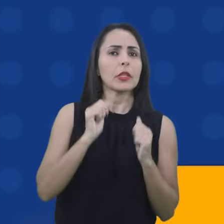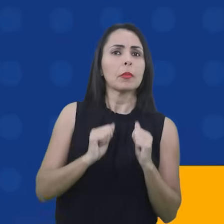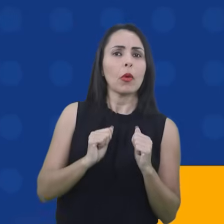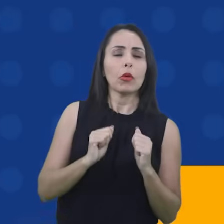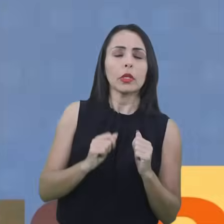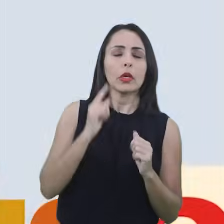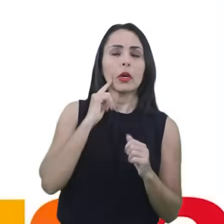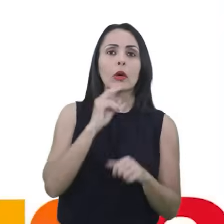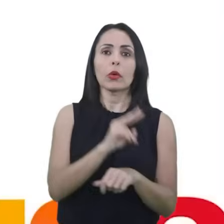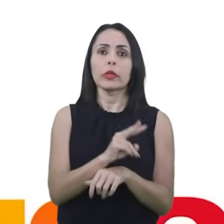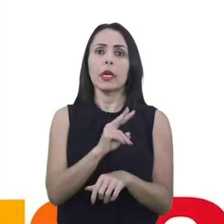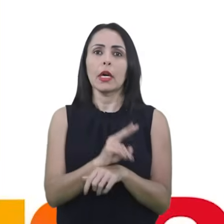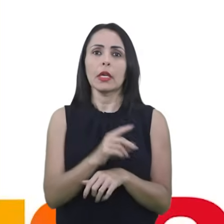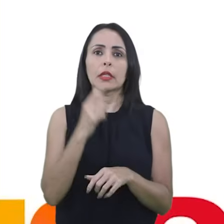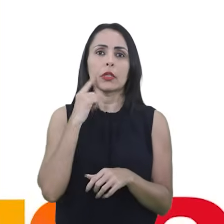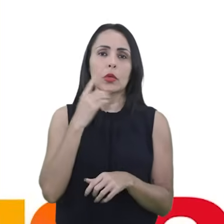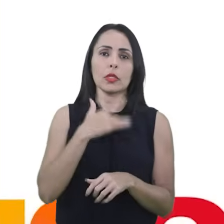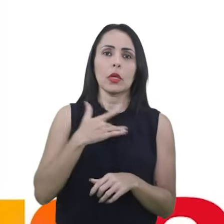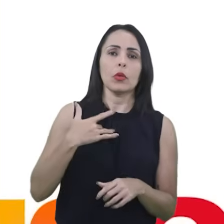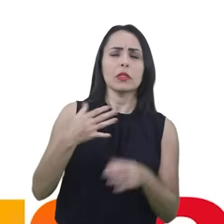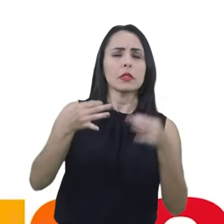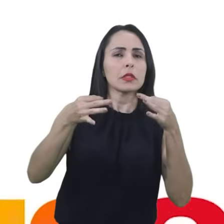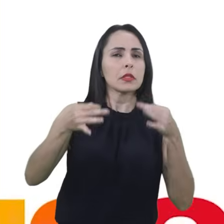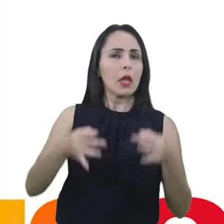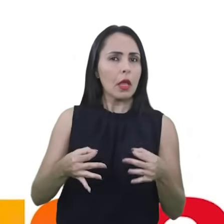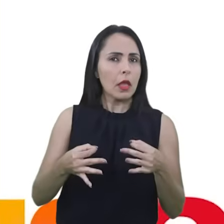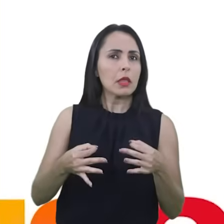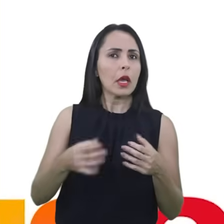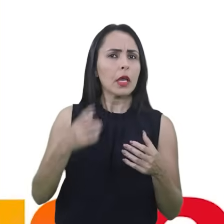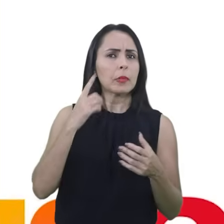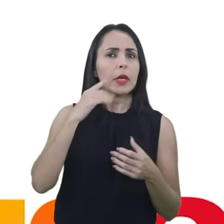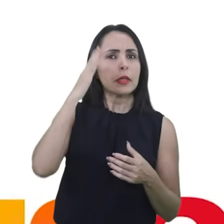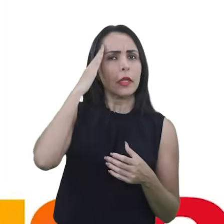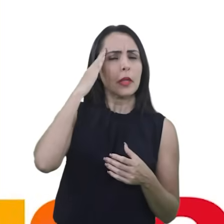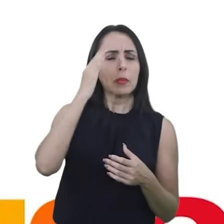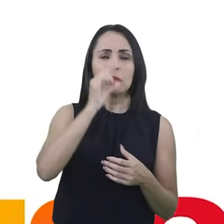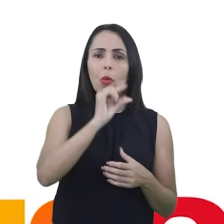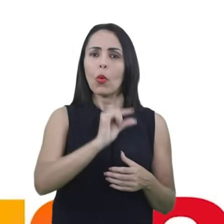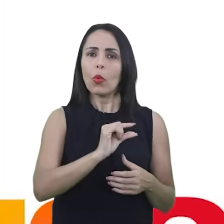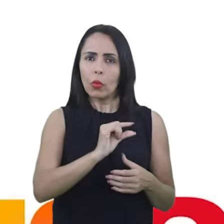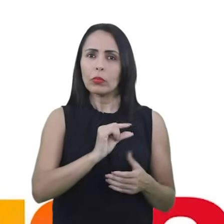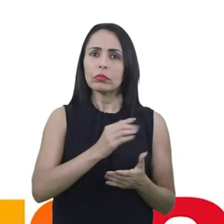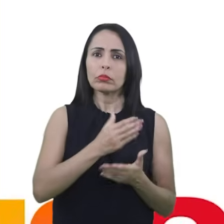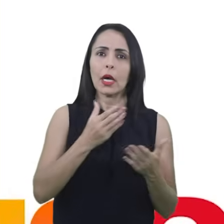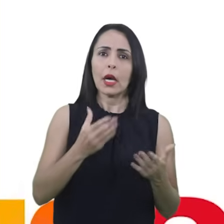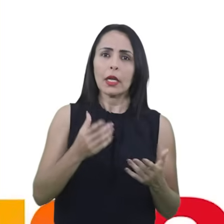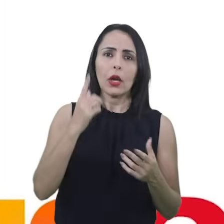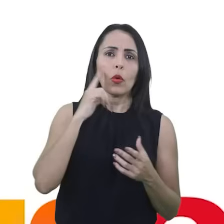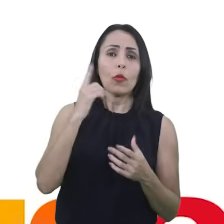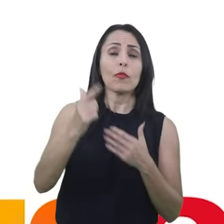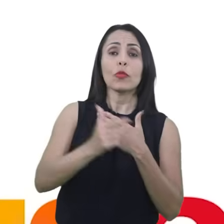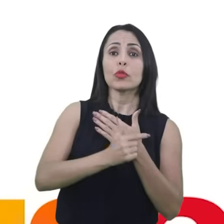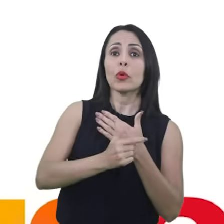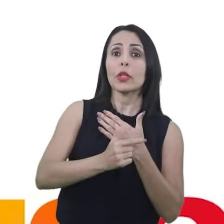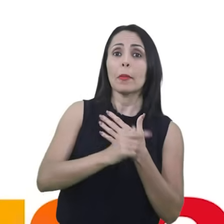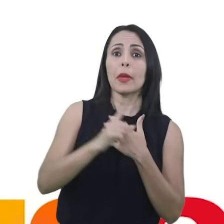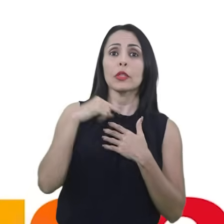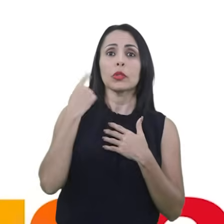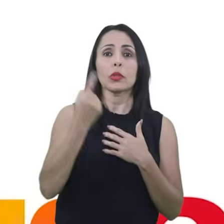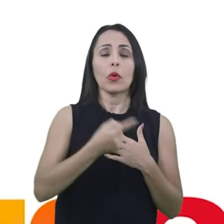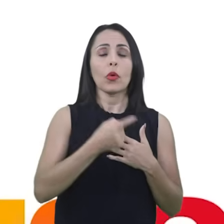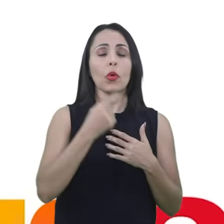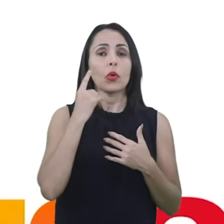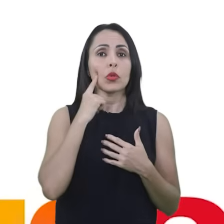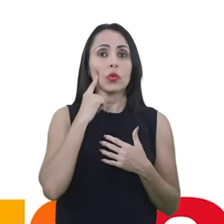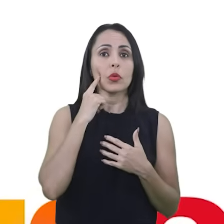cuidar da nossa saúde bucal de forma correta, é necessário entender um pouquinho da anatomia e funcionamento dos nossos dentes,